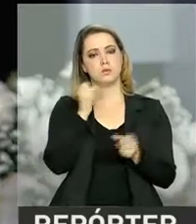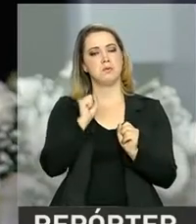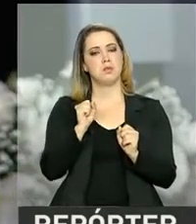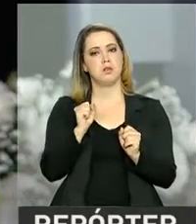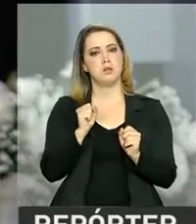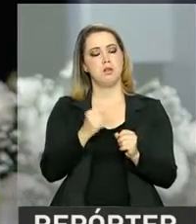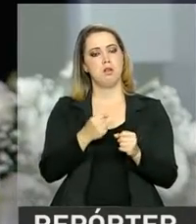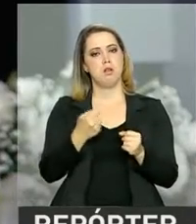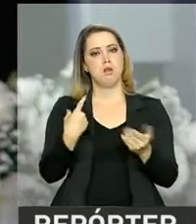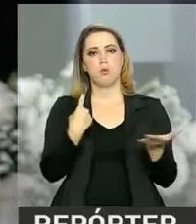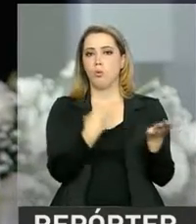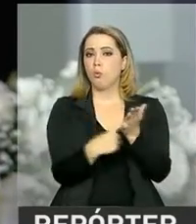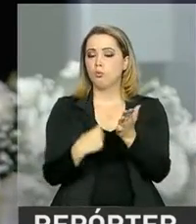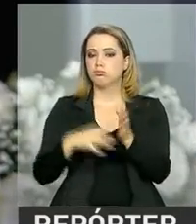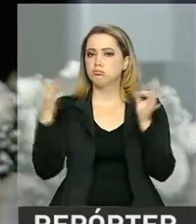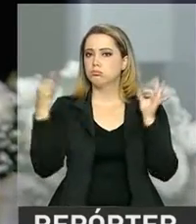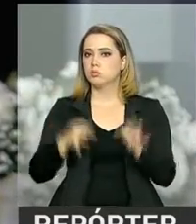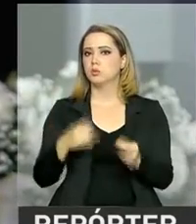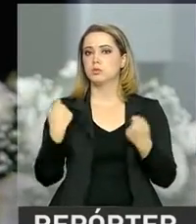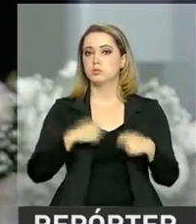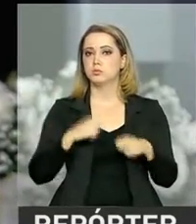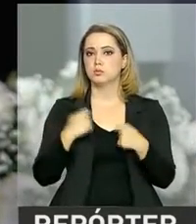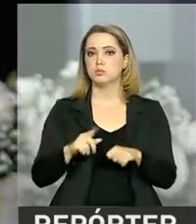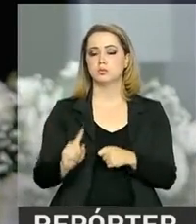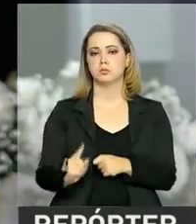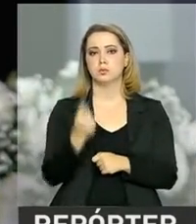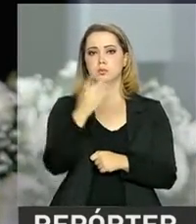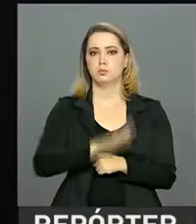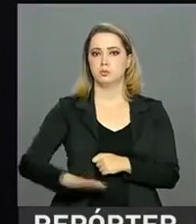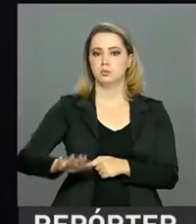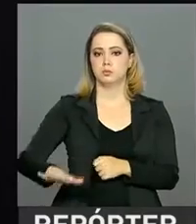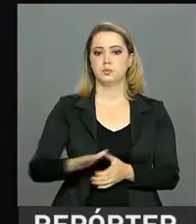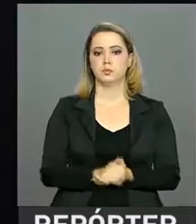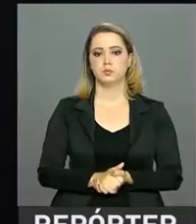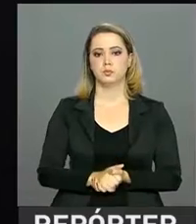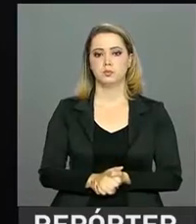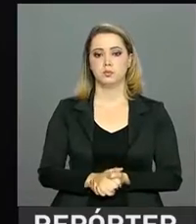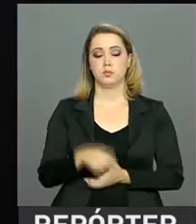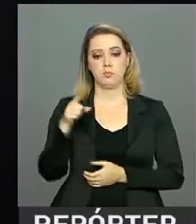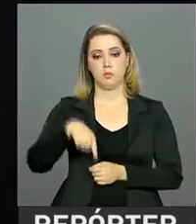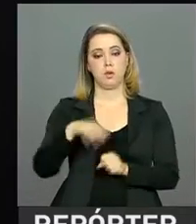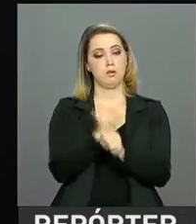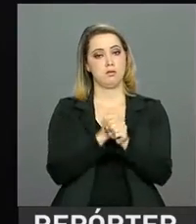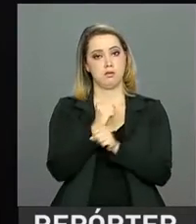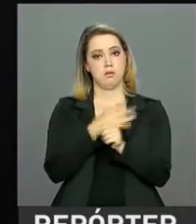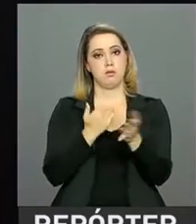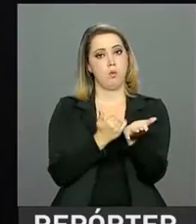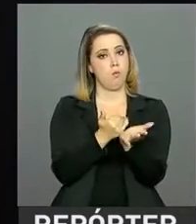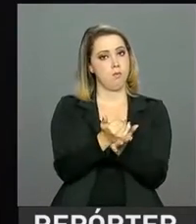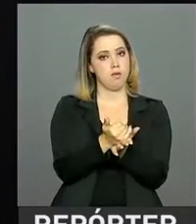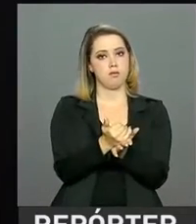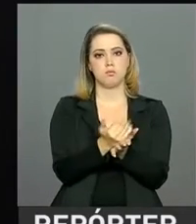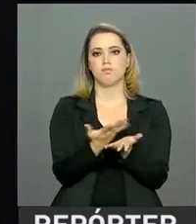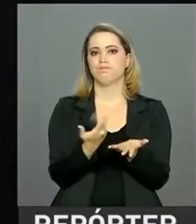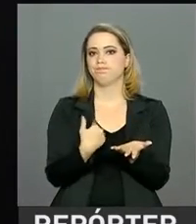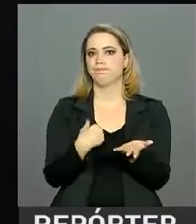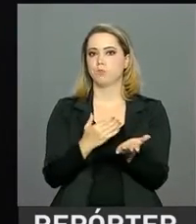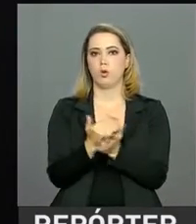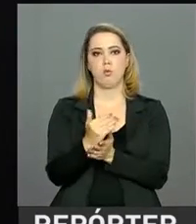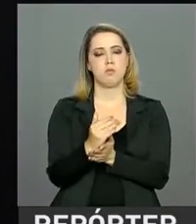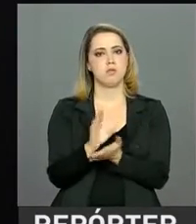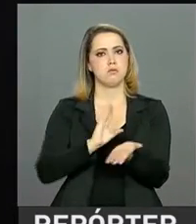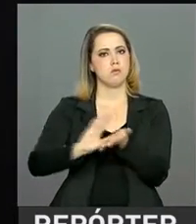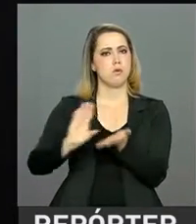que nós temos que atuar com a primeira infância esse ano nós vamos começar o começo nós não estamos um lançamento